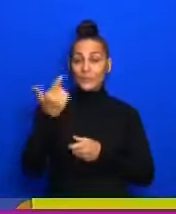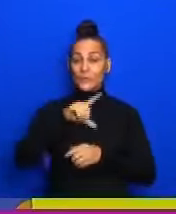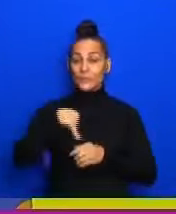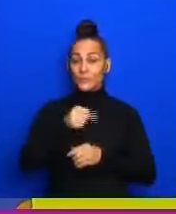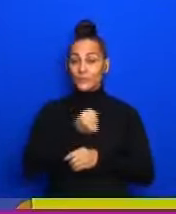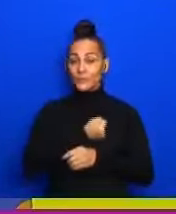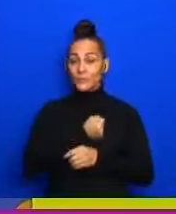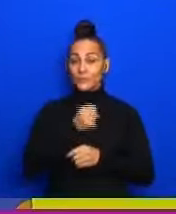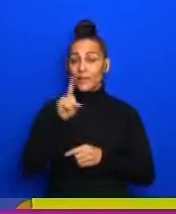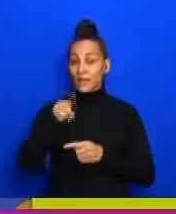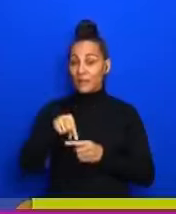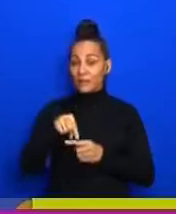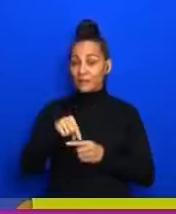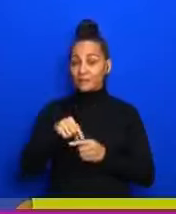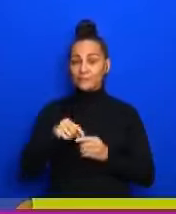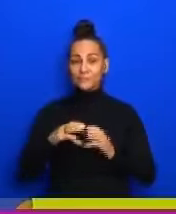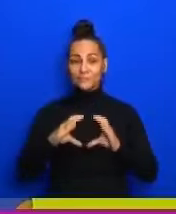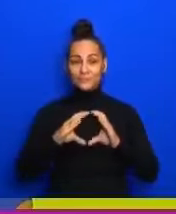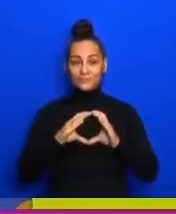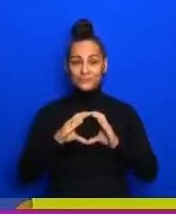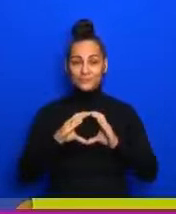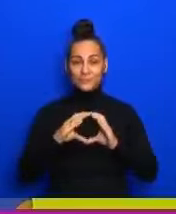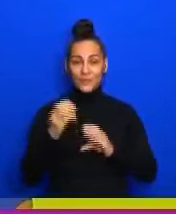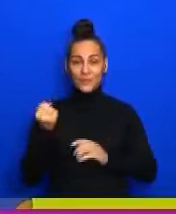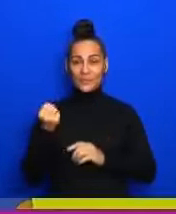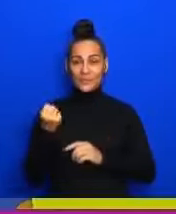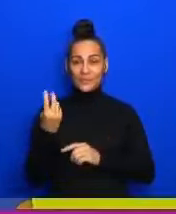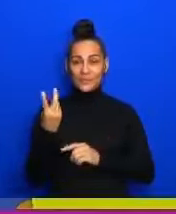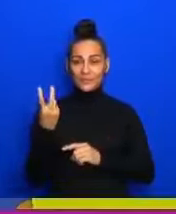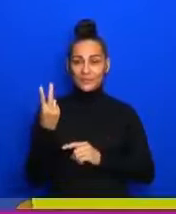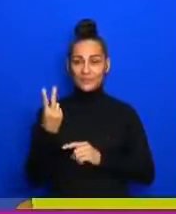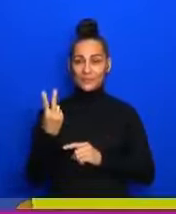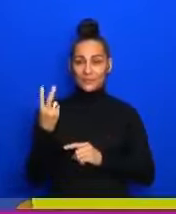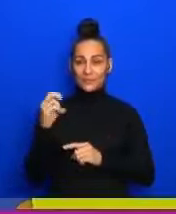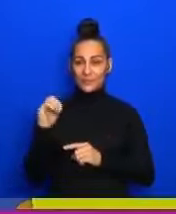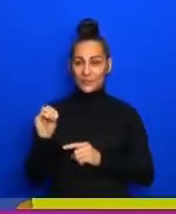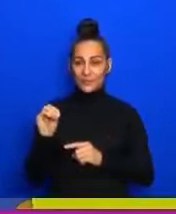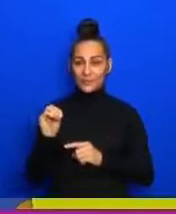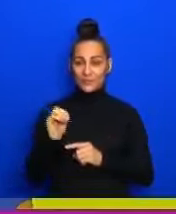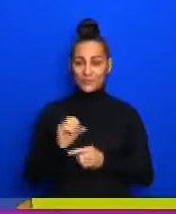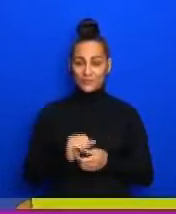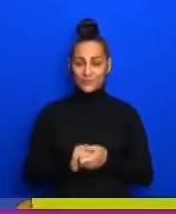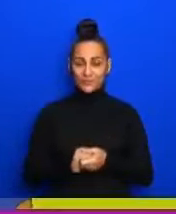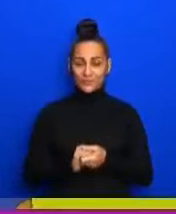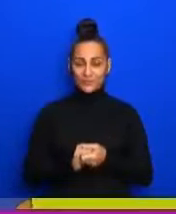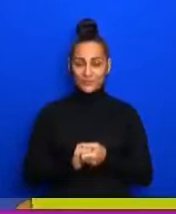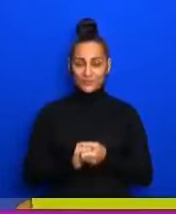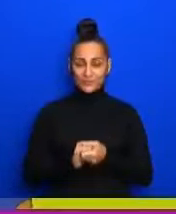Próximo número sorteado. 20. Bola branca.